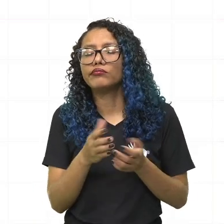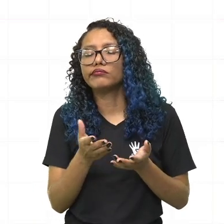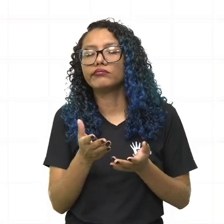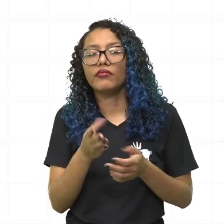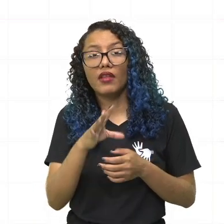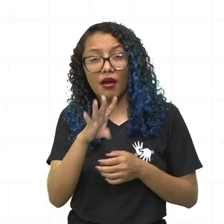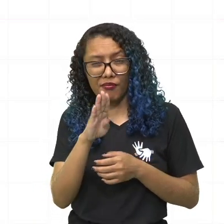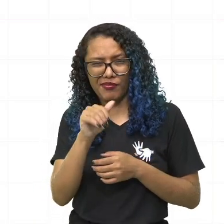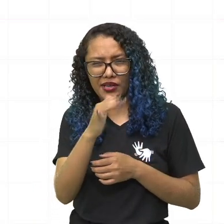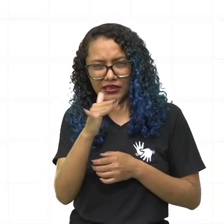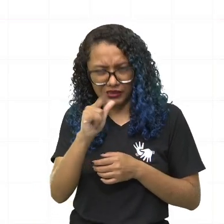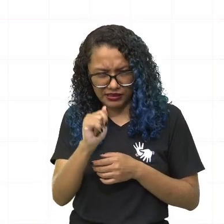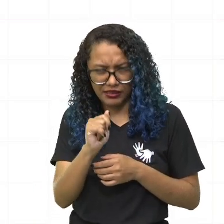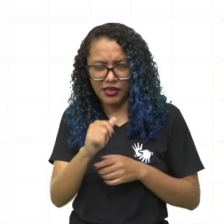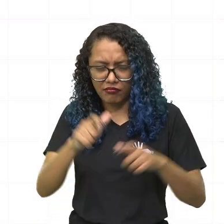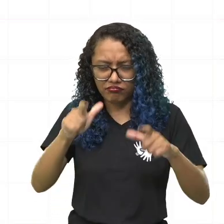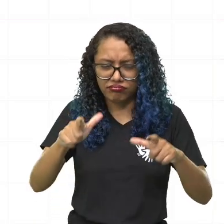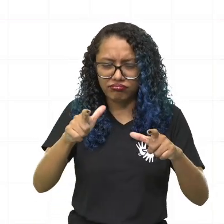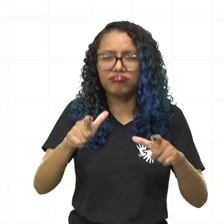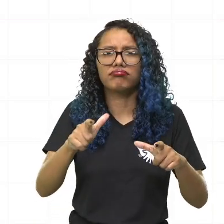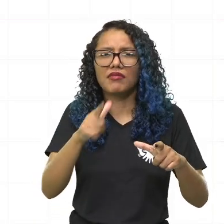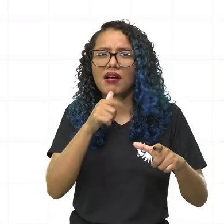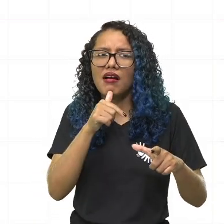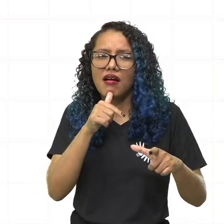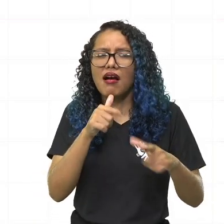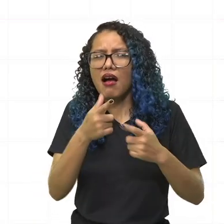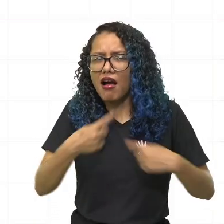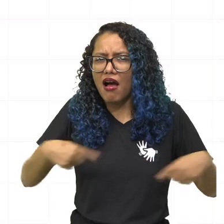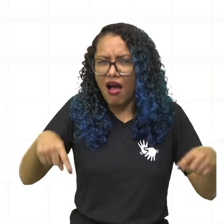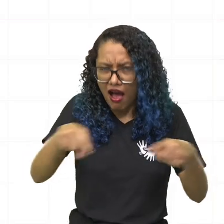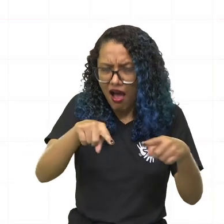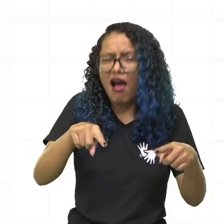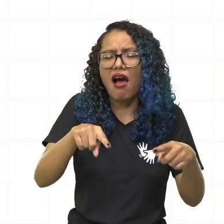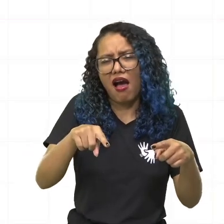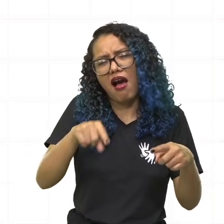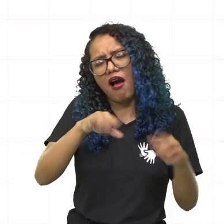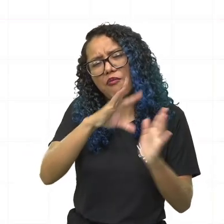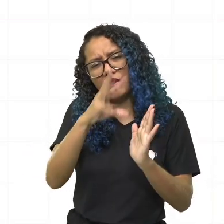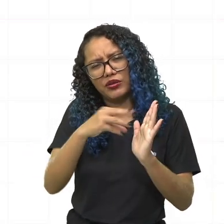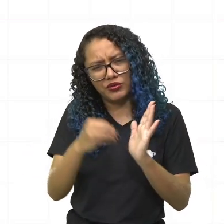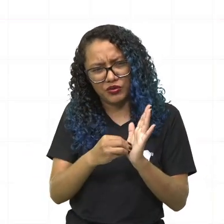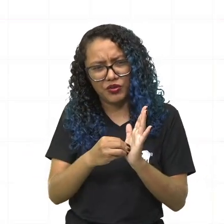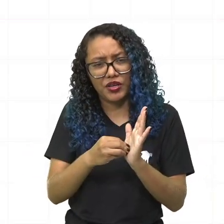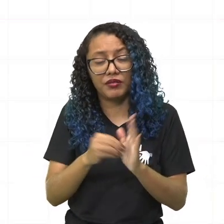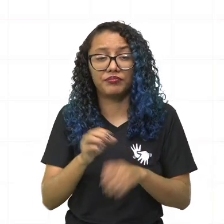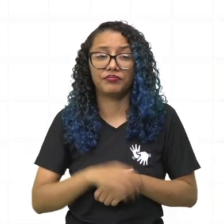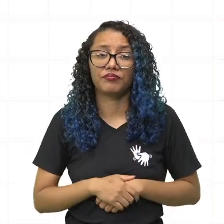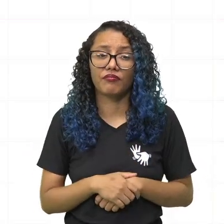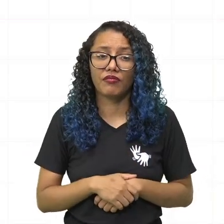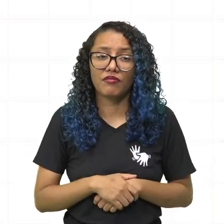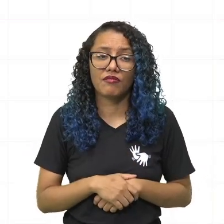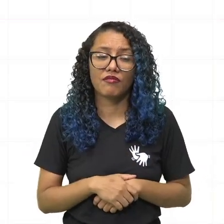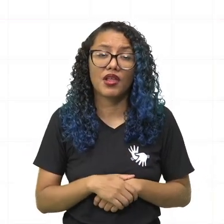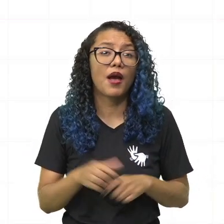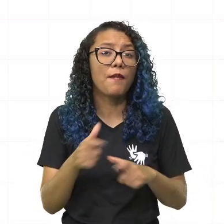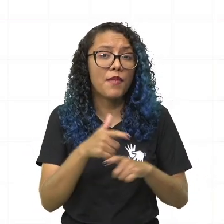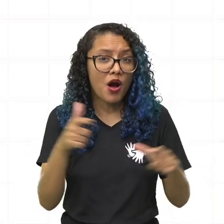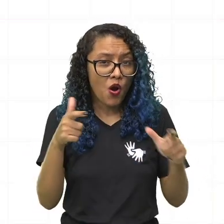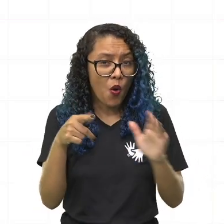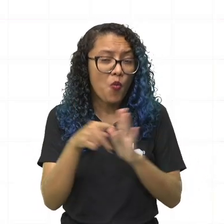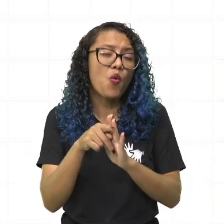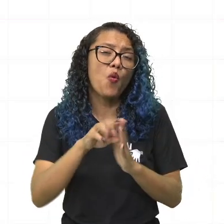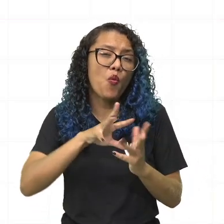de rios, o conjunto de rios que passa por essa região do Brasil, ela é a maior bacia hidrográfica do